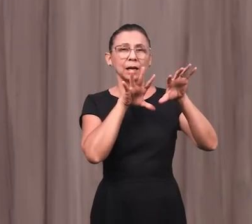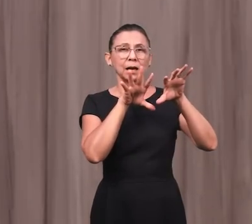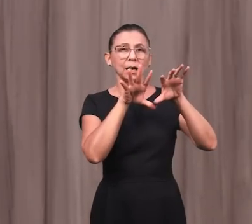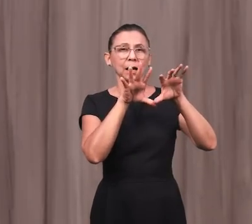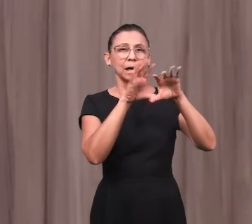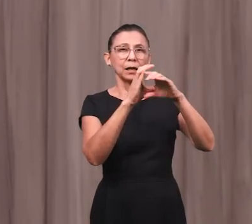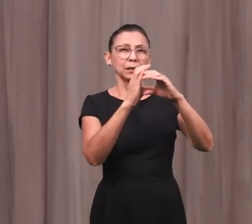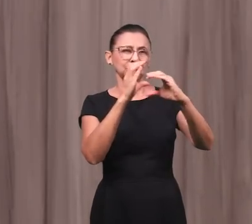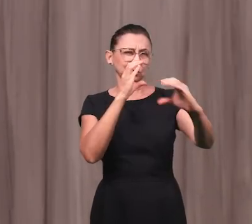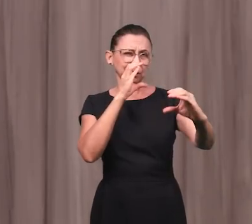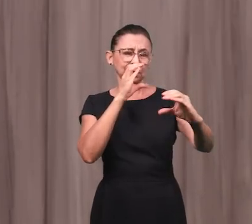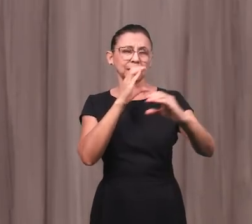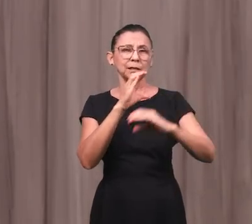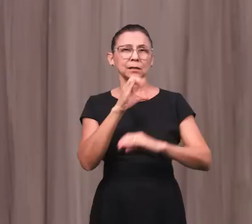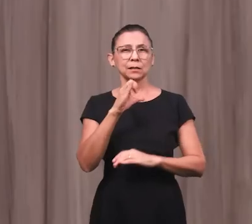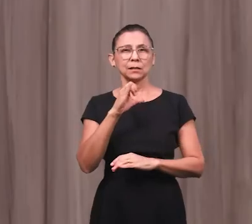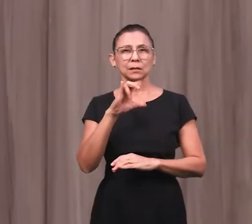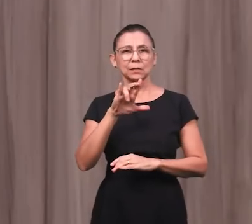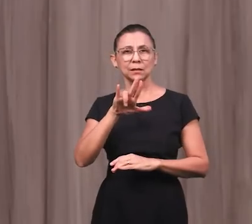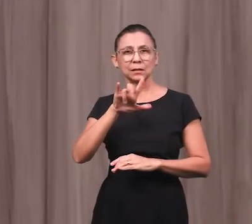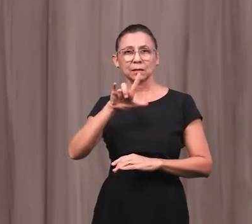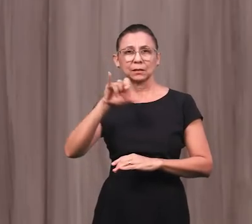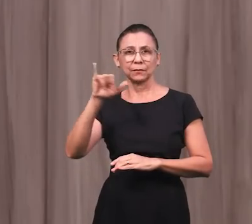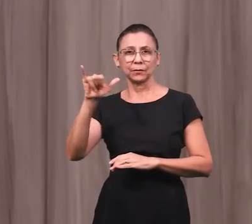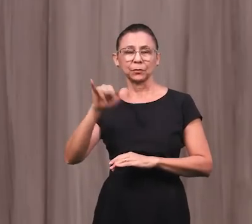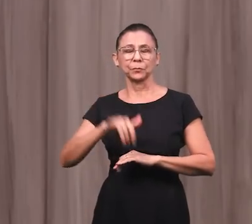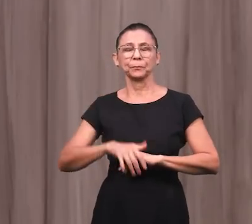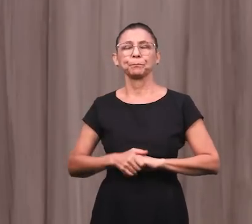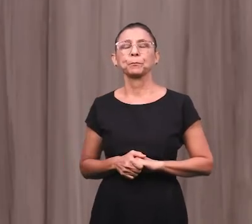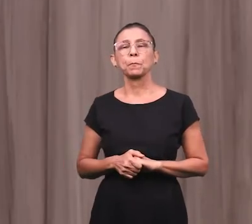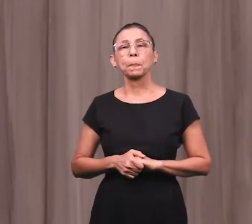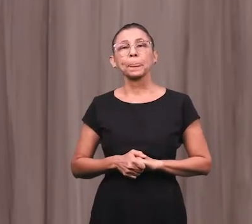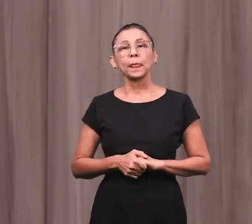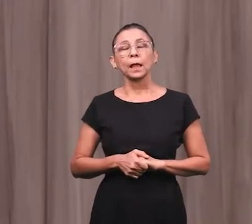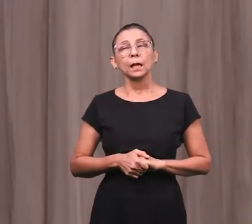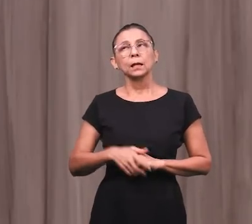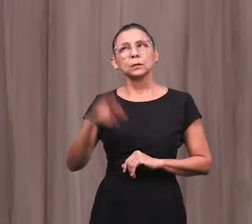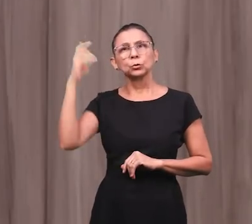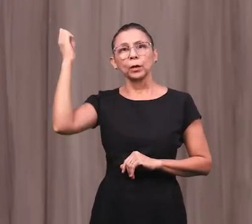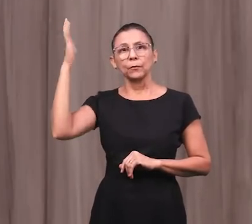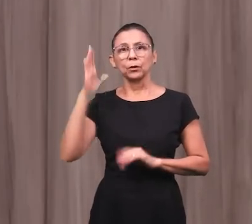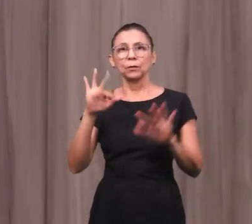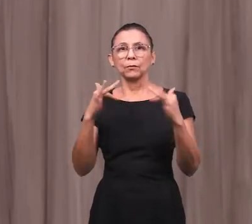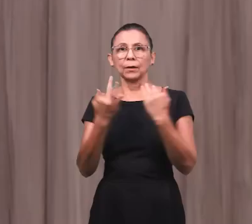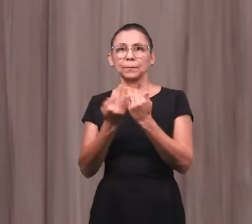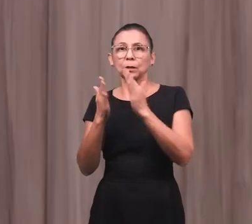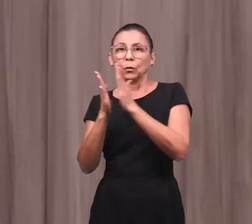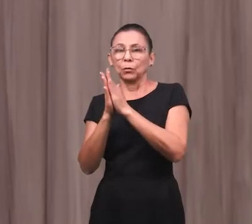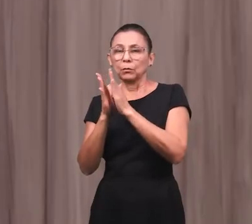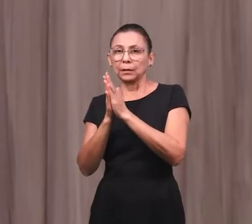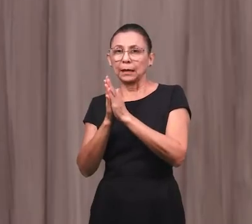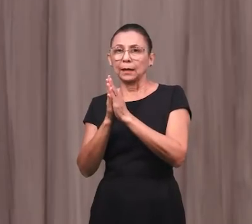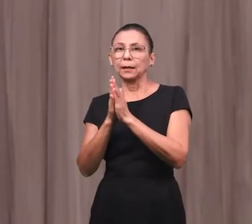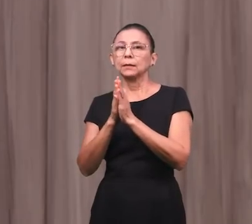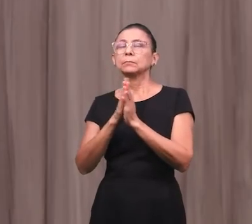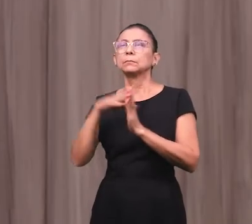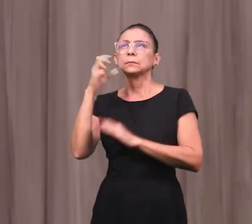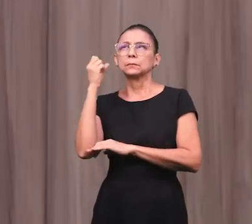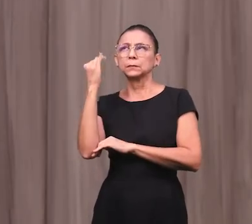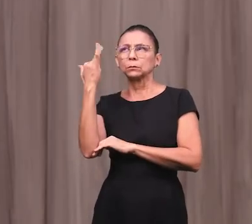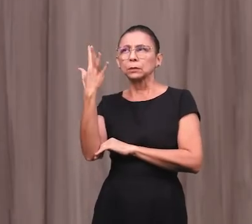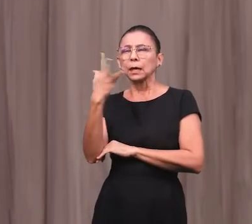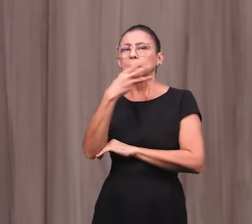a família fazer um período de glorificação ao nome do Senhor em uma madrugada e um pequeno período